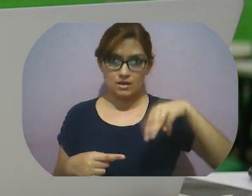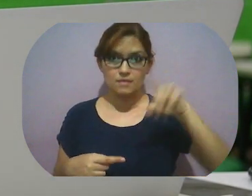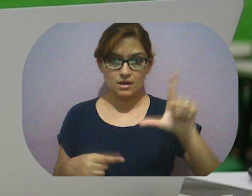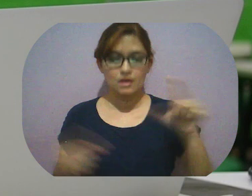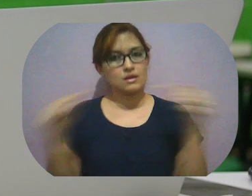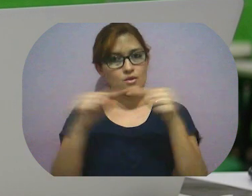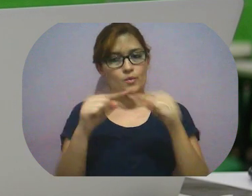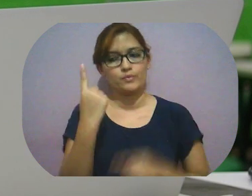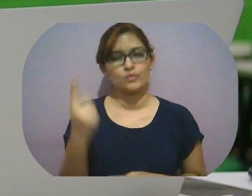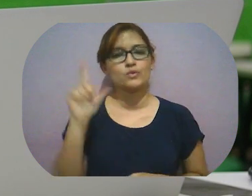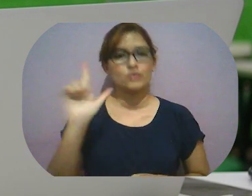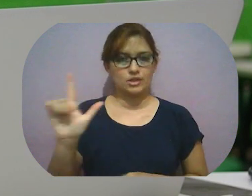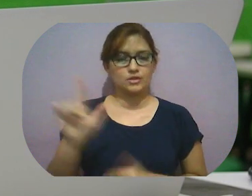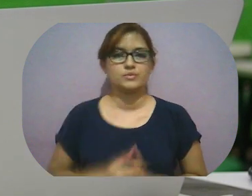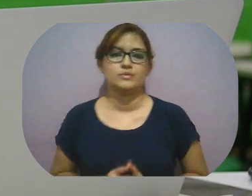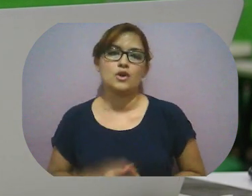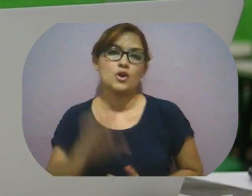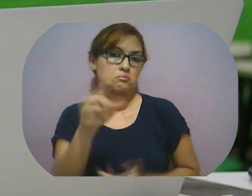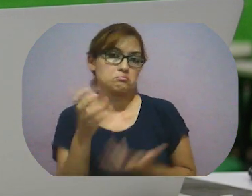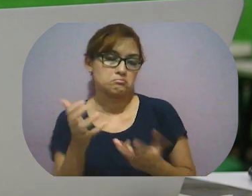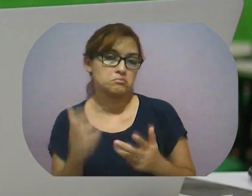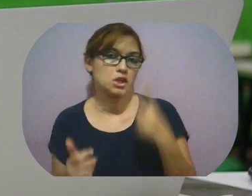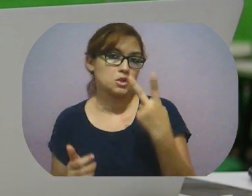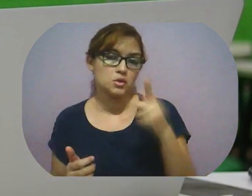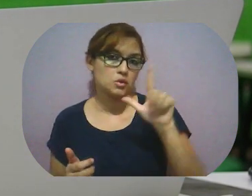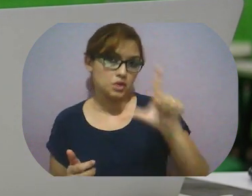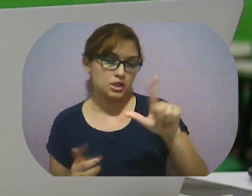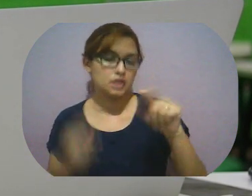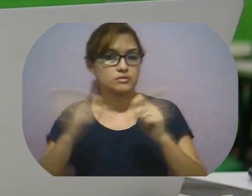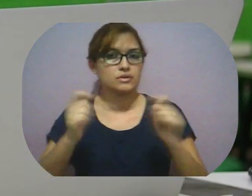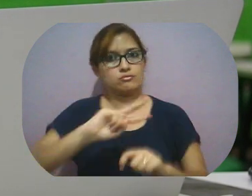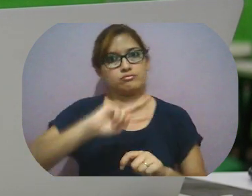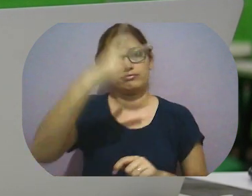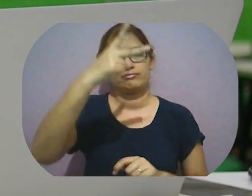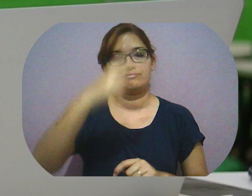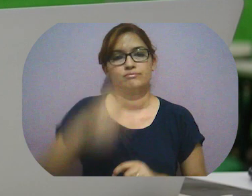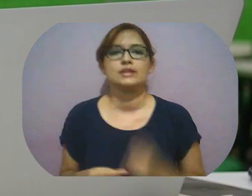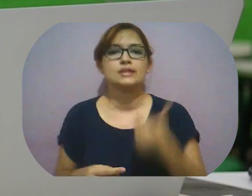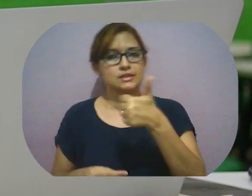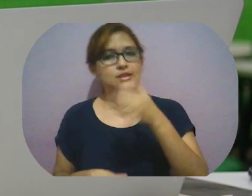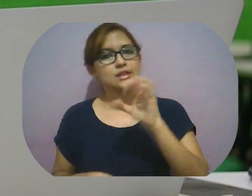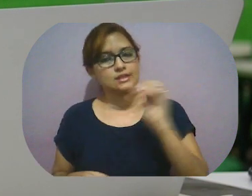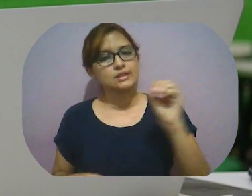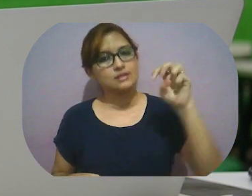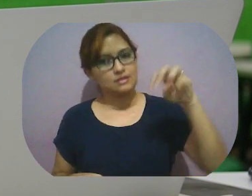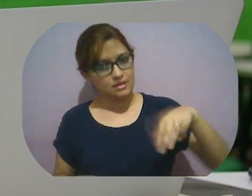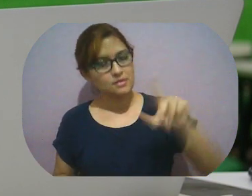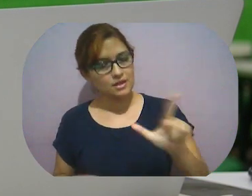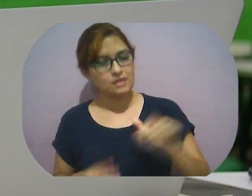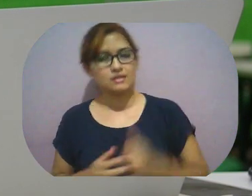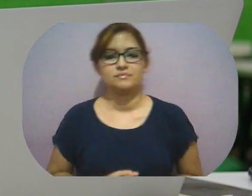50 ml é para 1 litro. Se você quer para 2 litros, aí você dobra. No caso, vai ter que medir